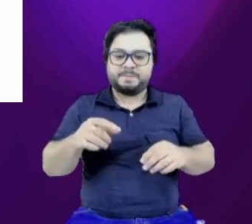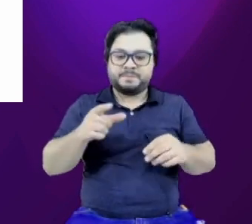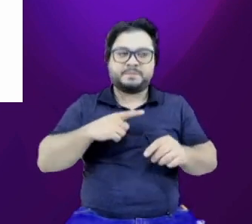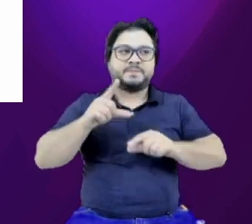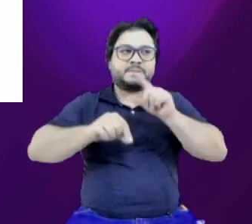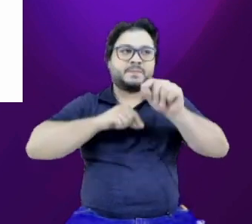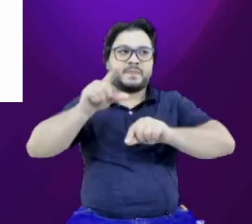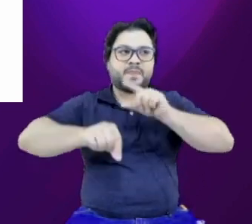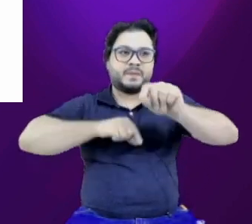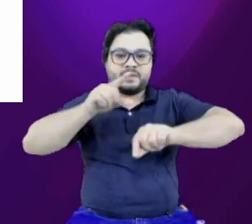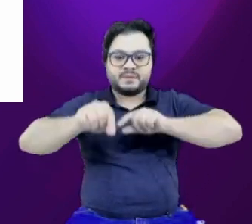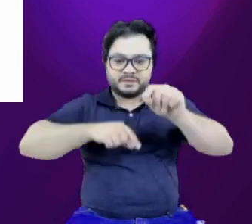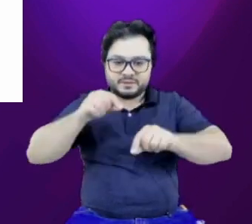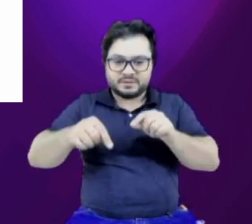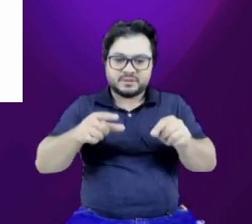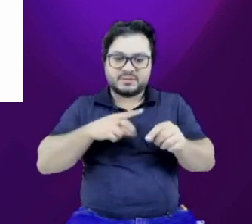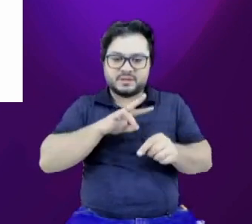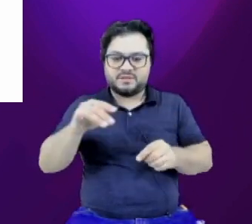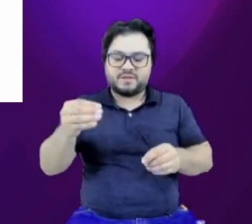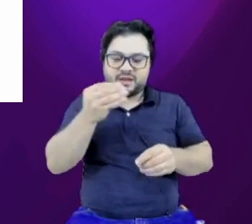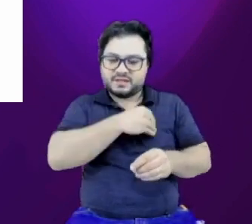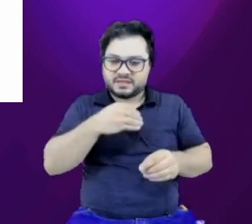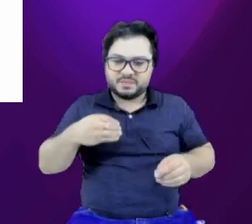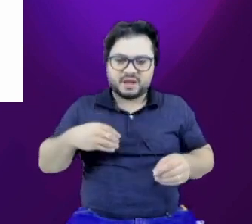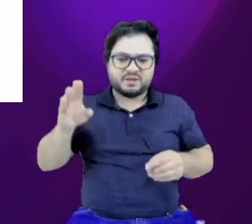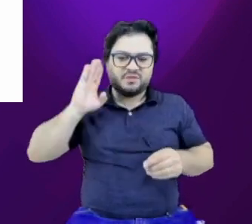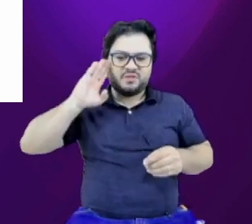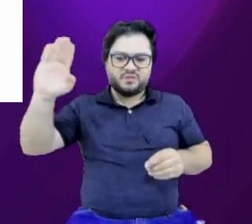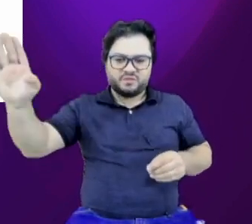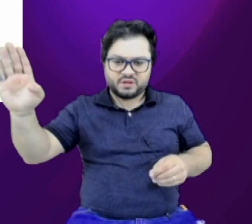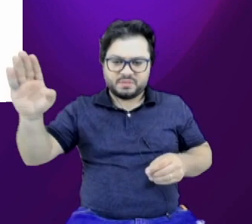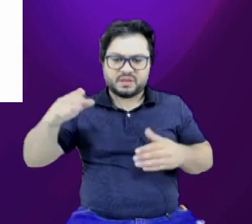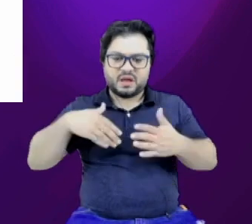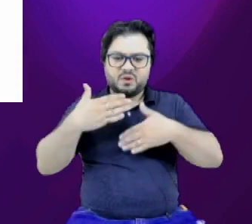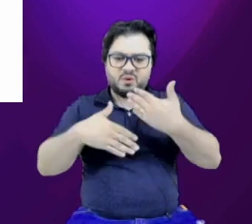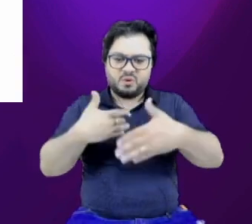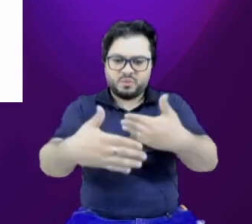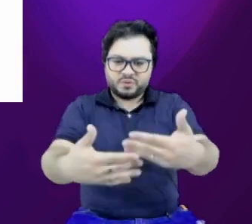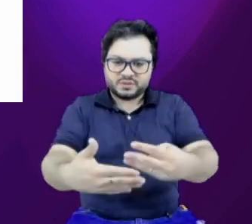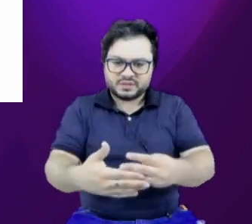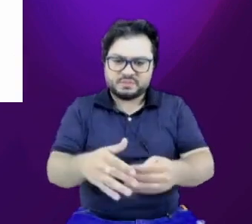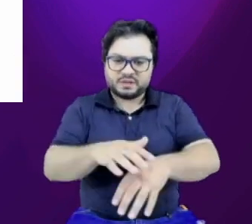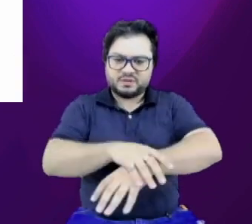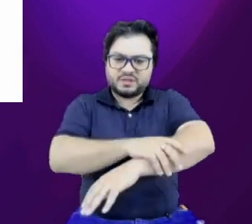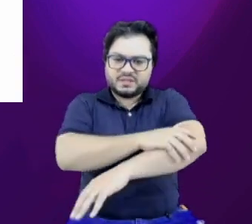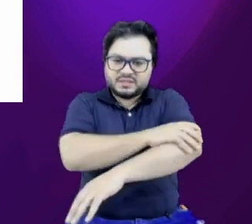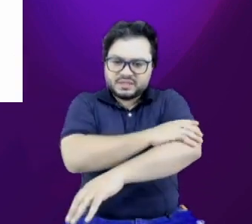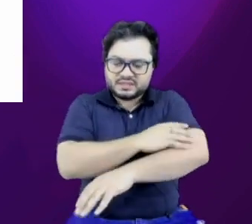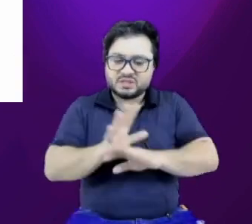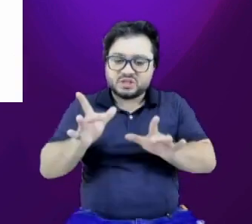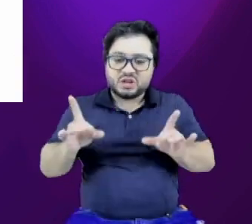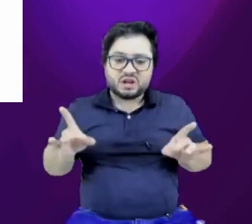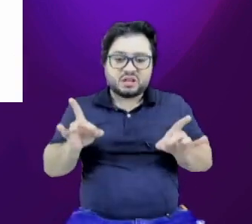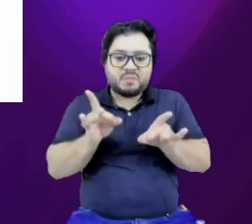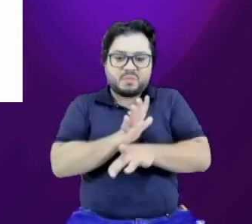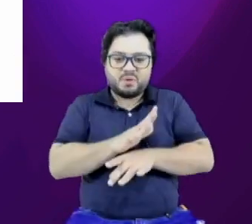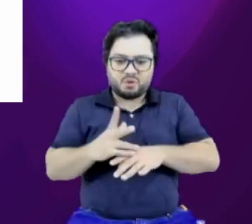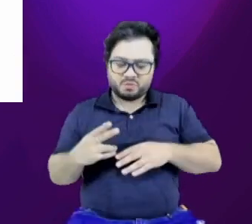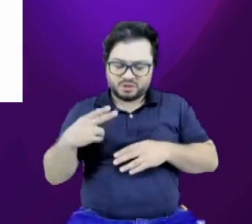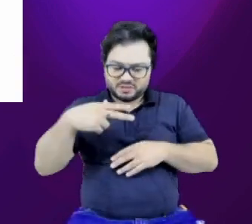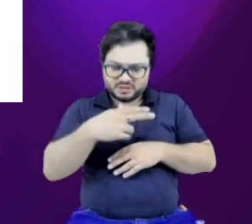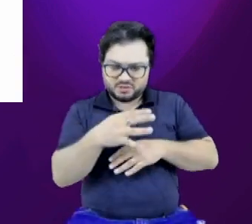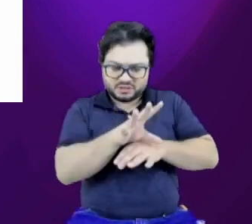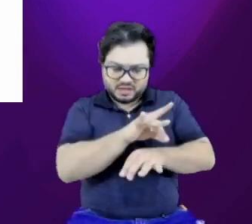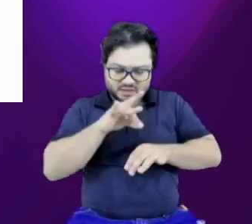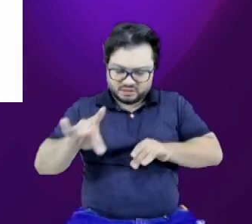seleção do material que vai ser examinado, fundamental, o processamento desse tecido para ele estar pronto para ser cortado e